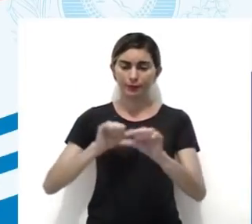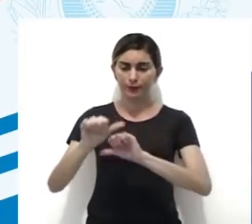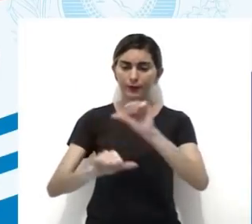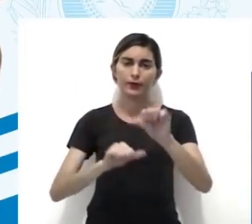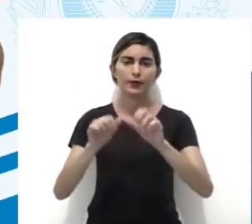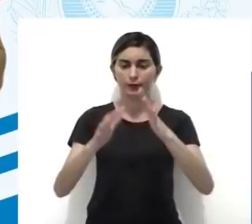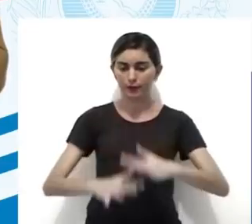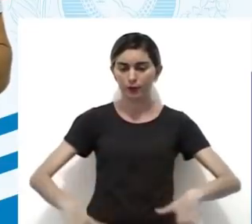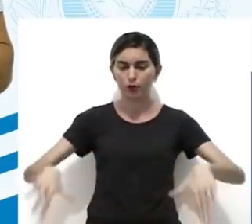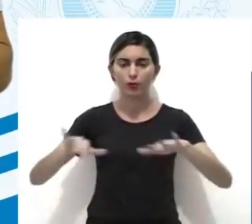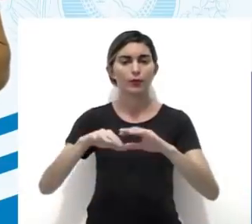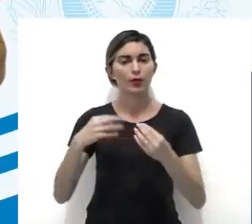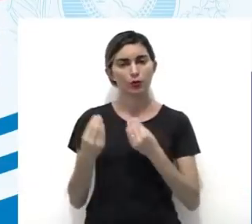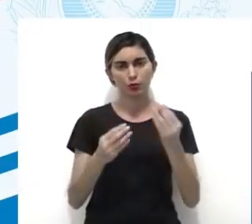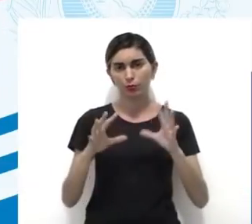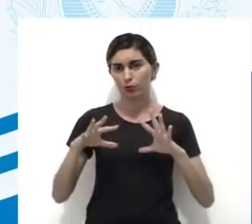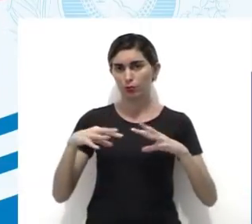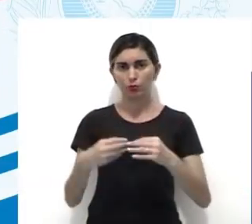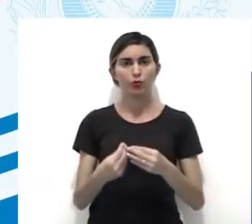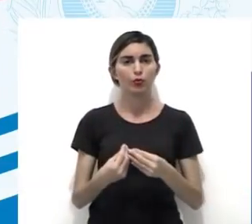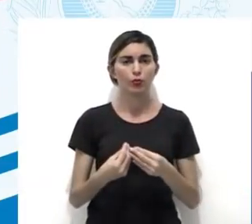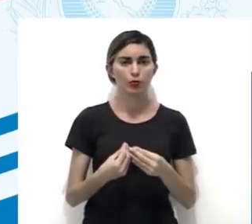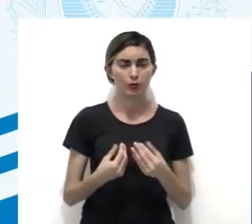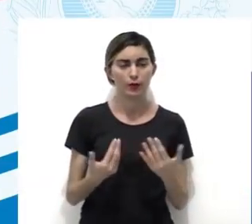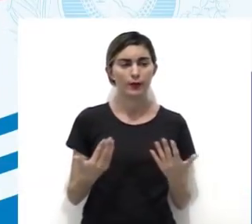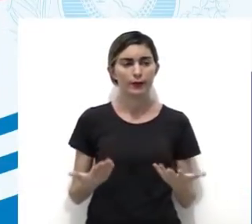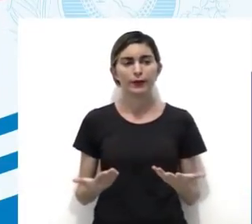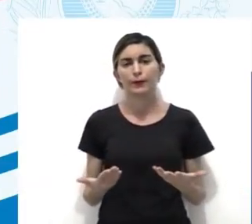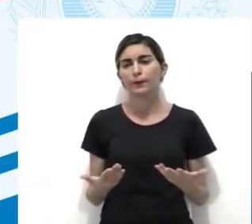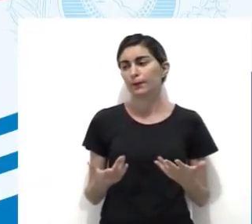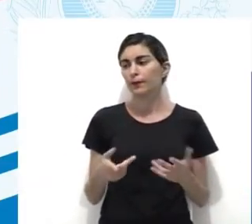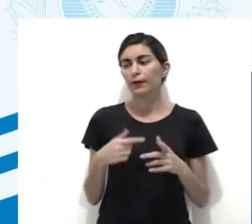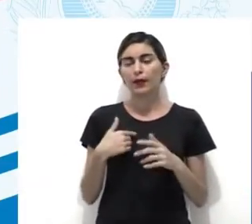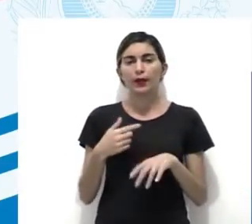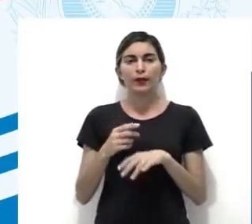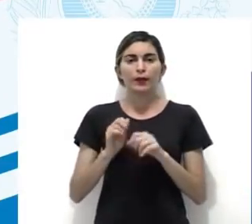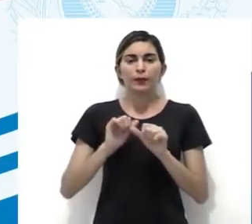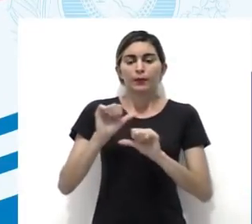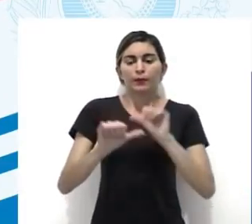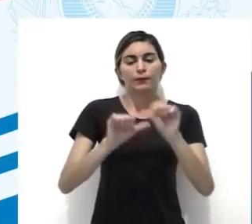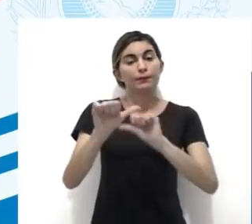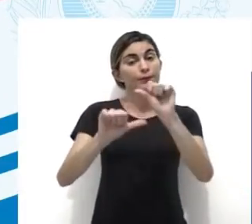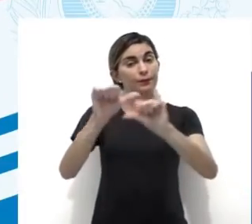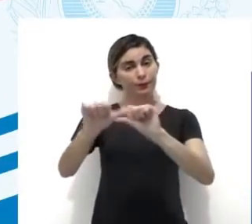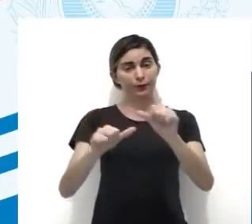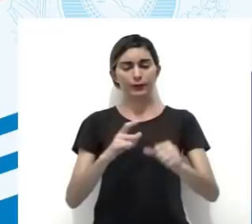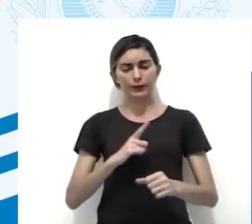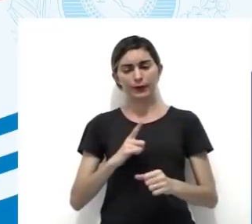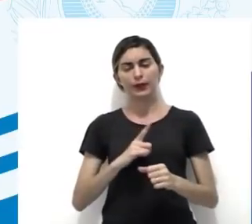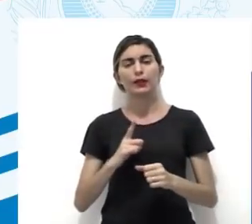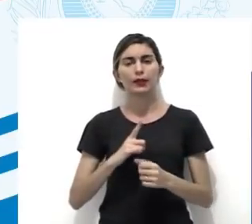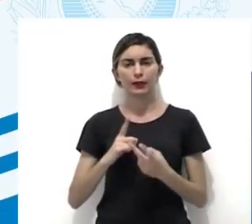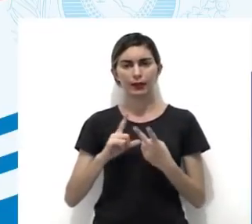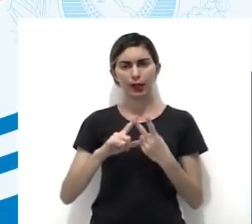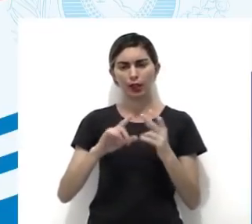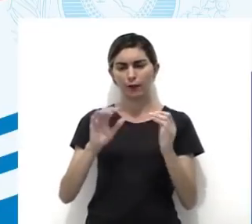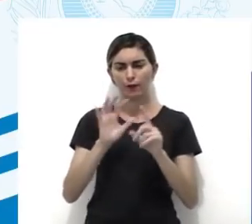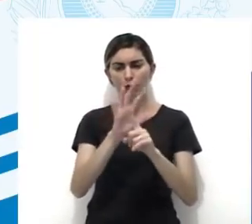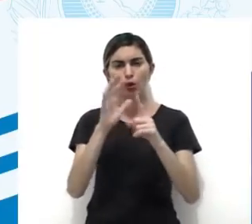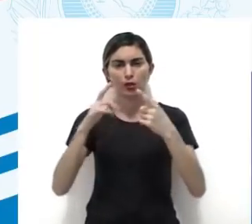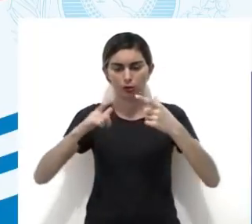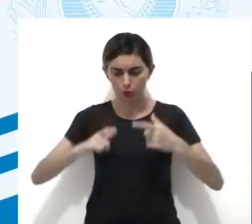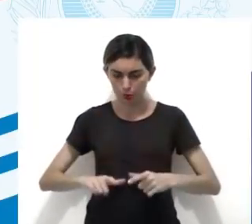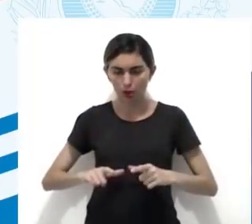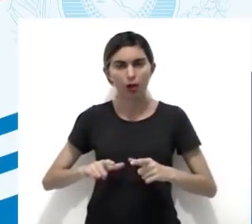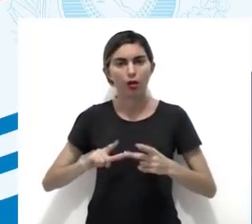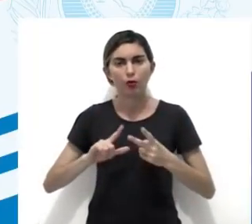do espaço como um todo. E aí essa escala vai mudando. Tem a influência